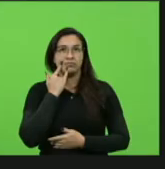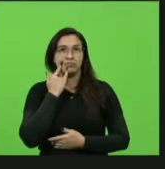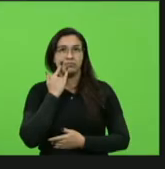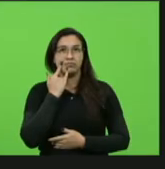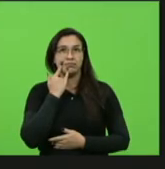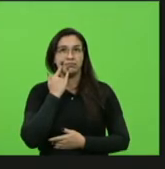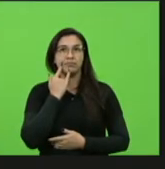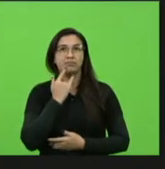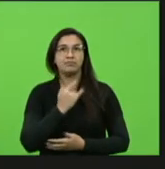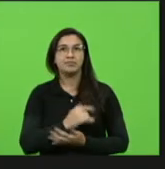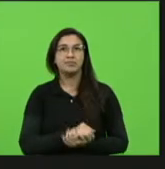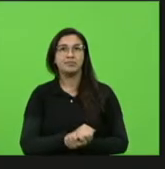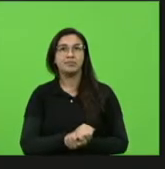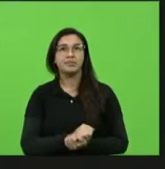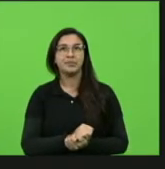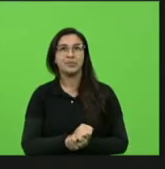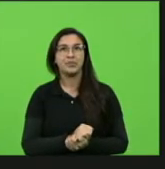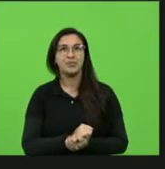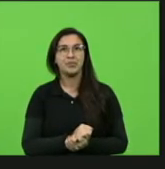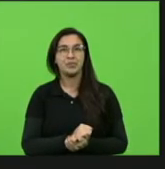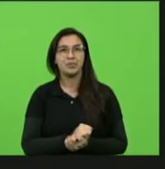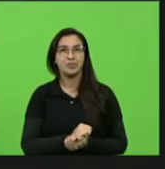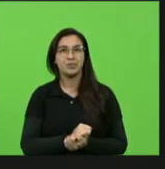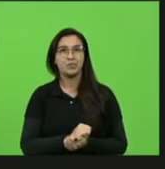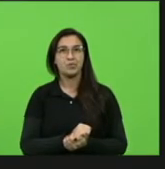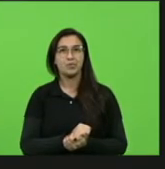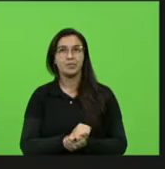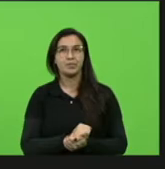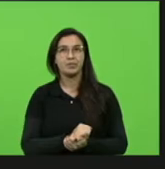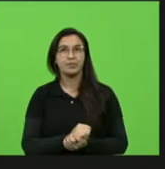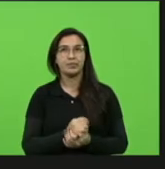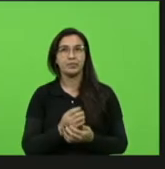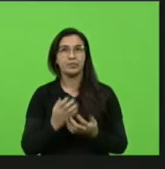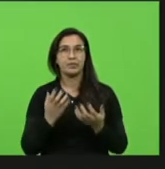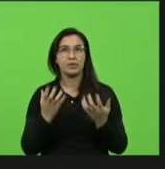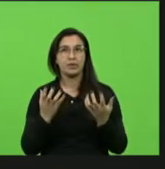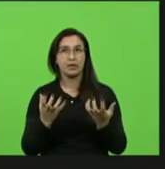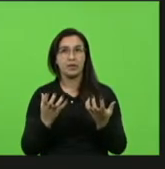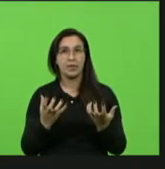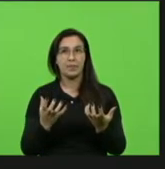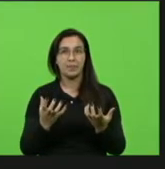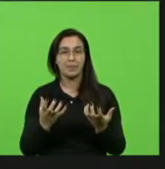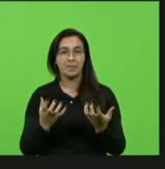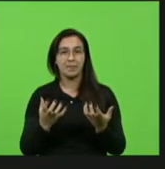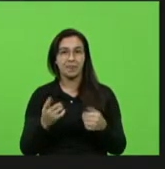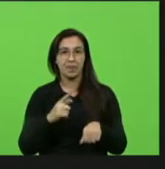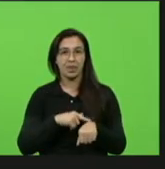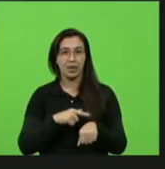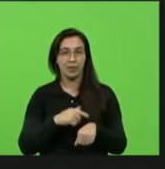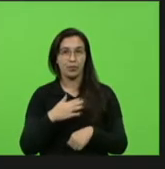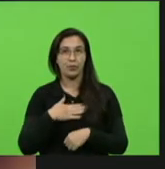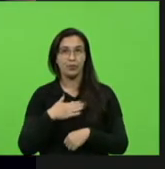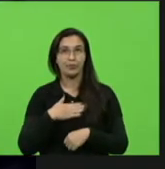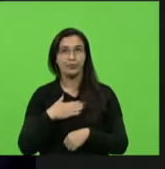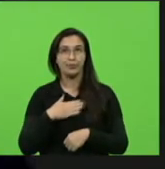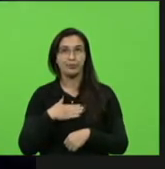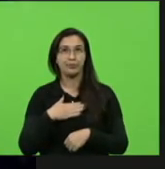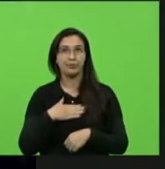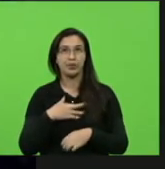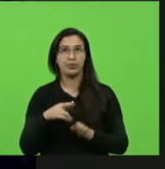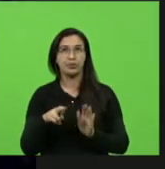Presidente. Sim, deputado Sopelsa. Eu queria, dentro do meu tempo